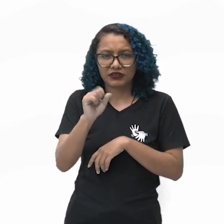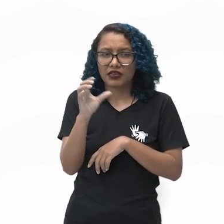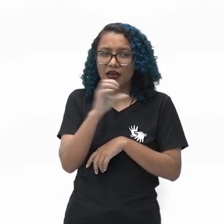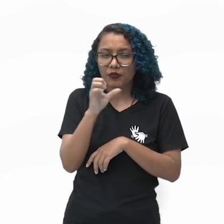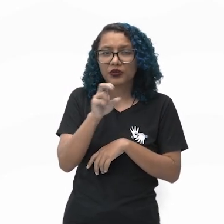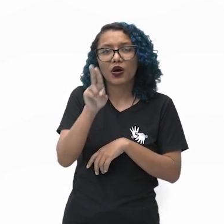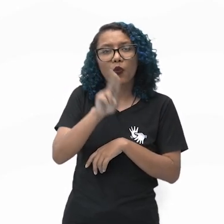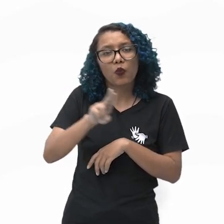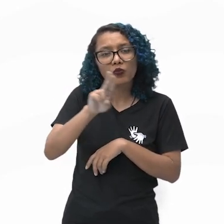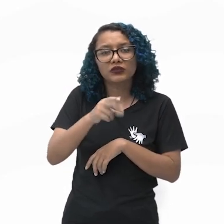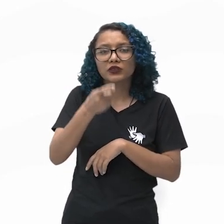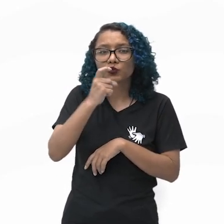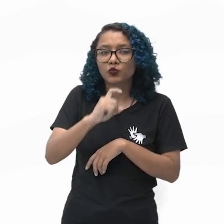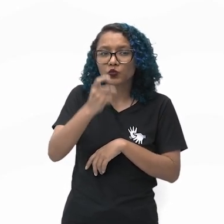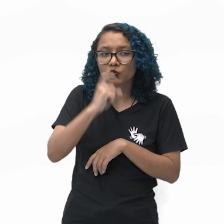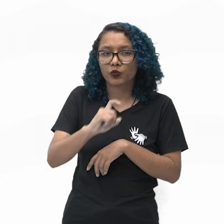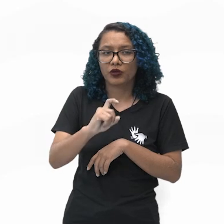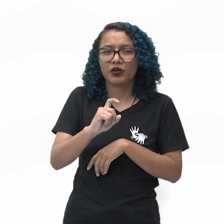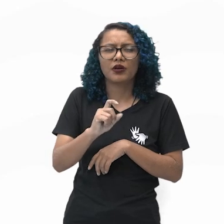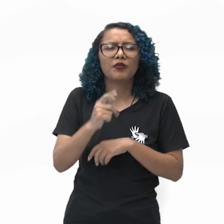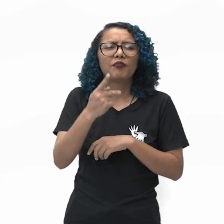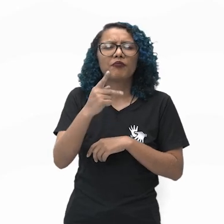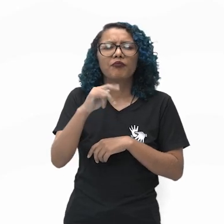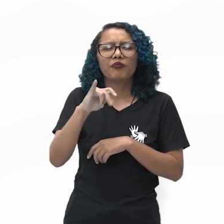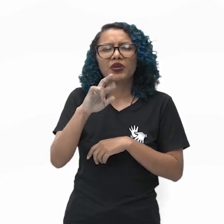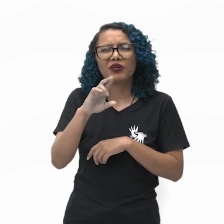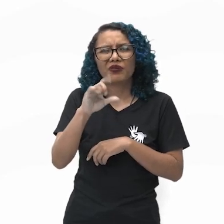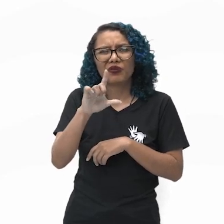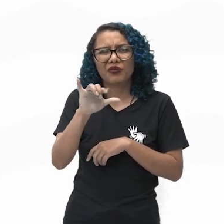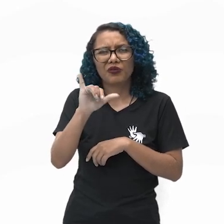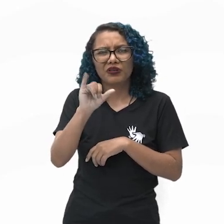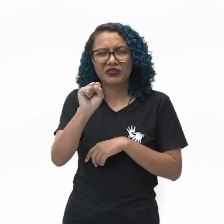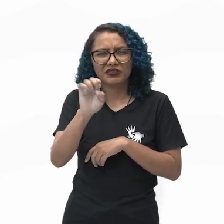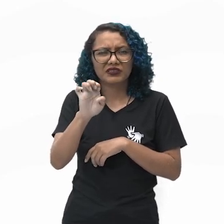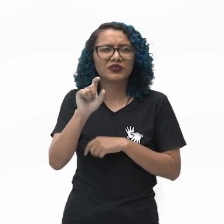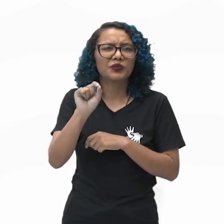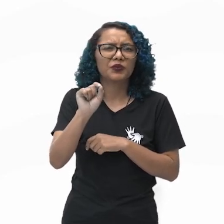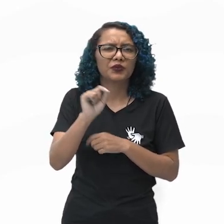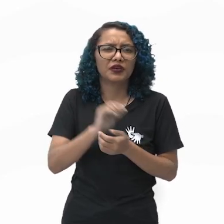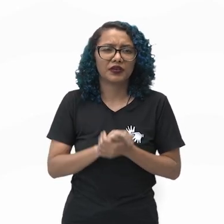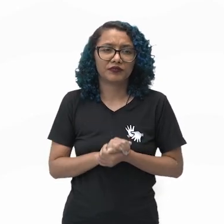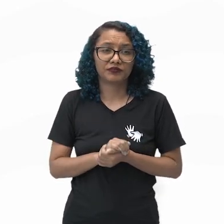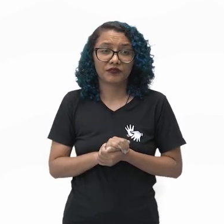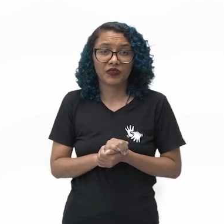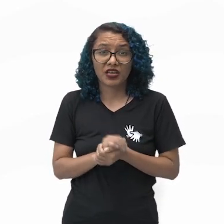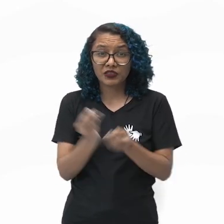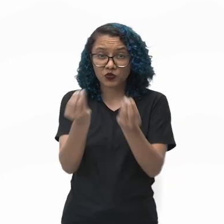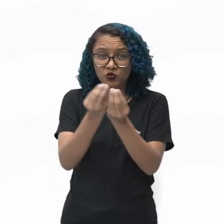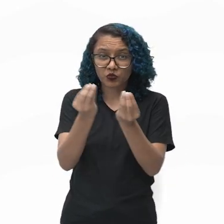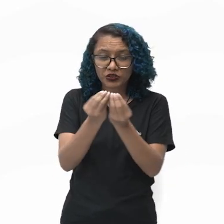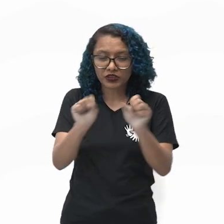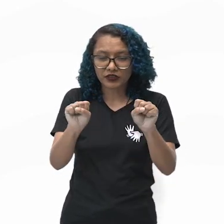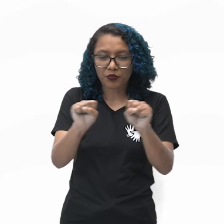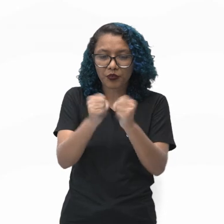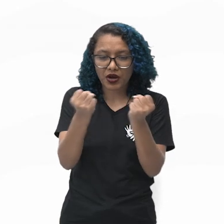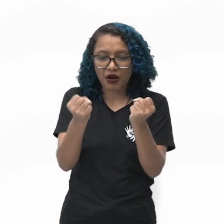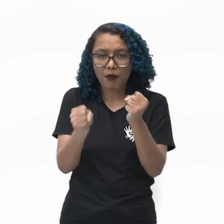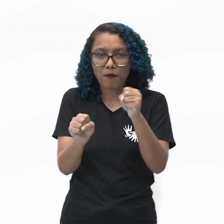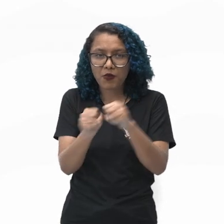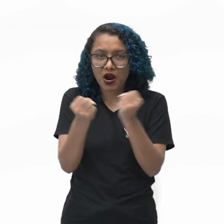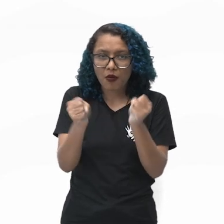Tucumã. O que é pirólise? Pirólise é uma quebra de compostos através do